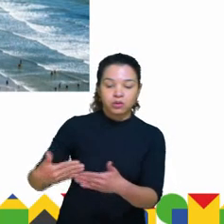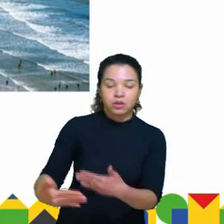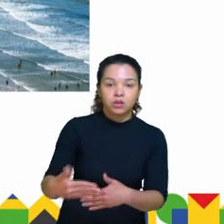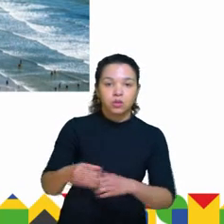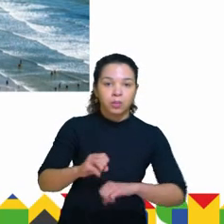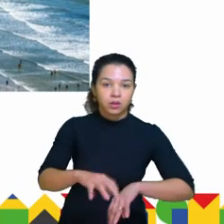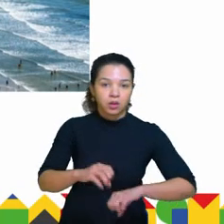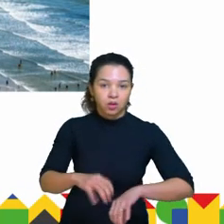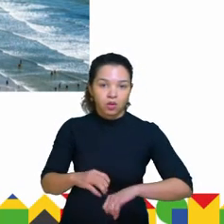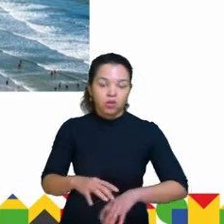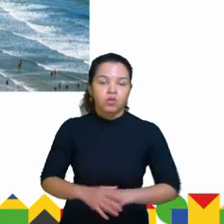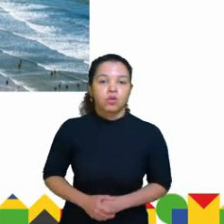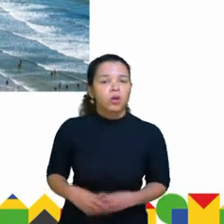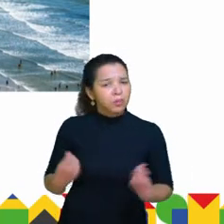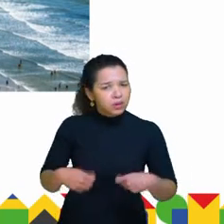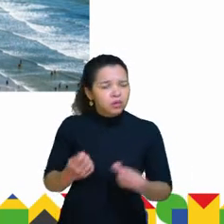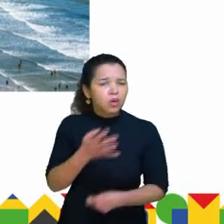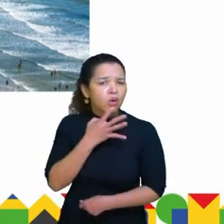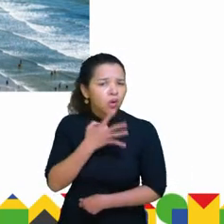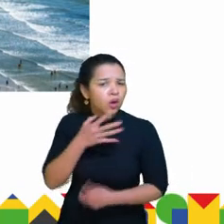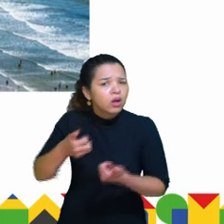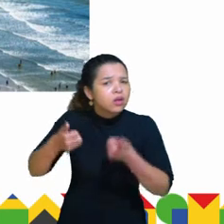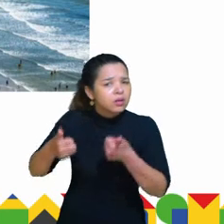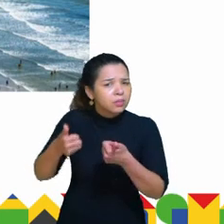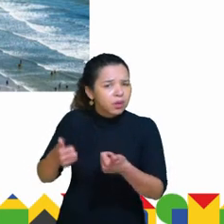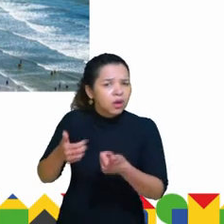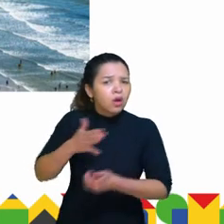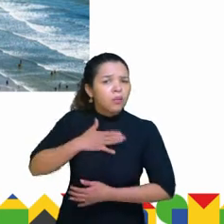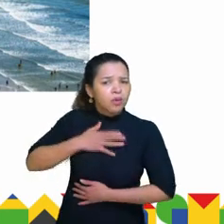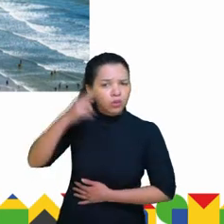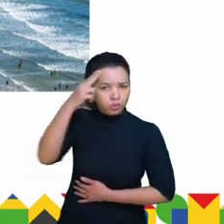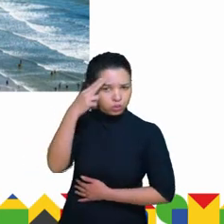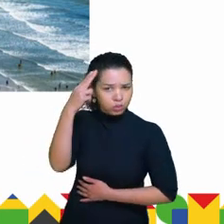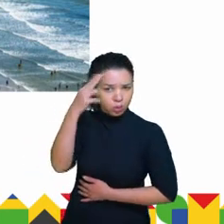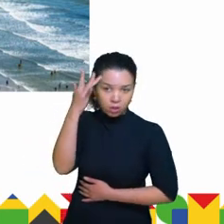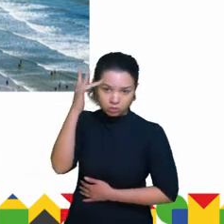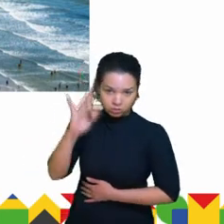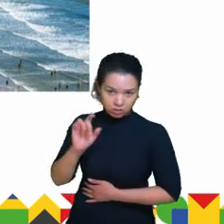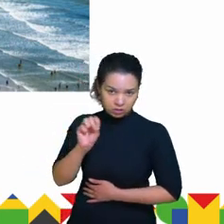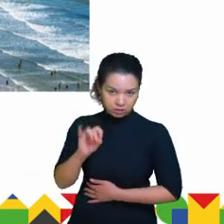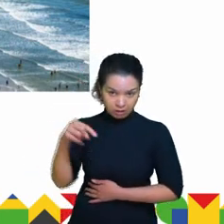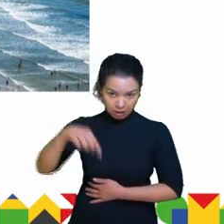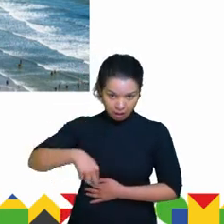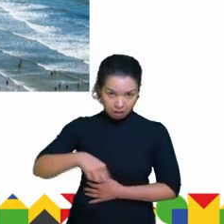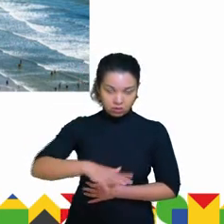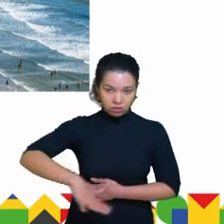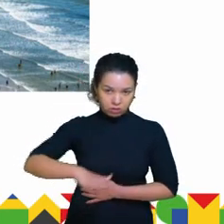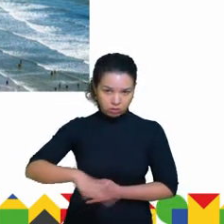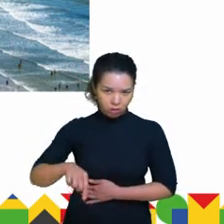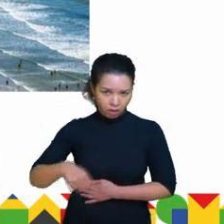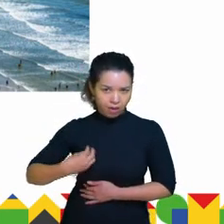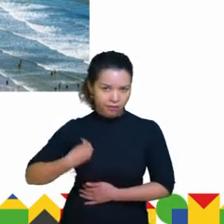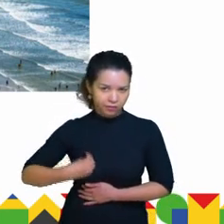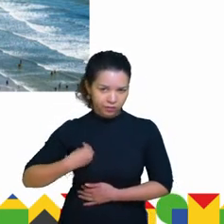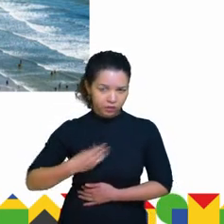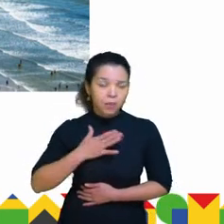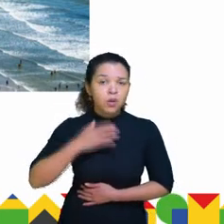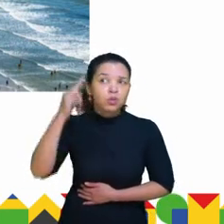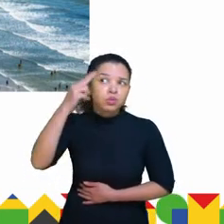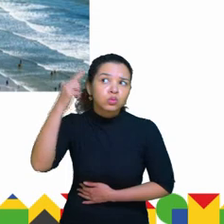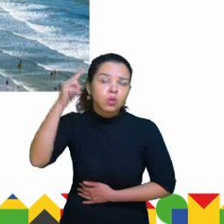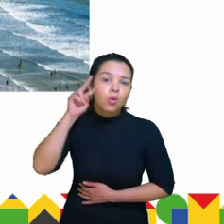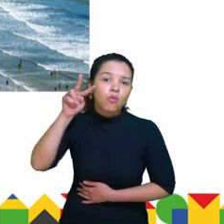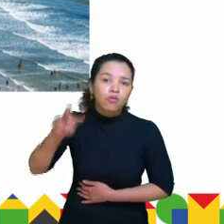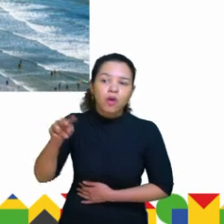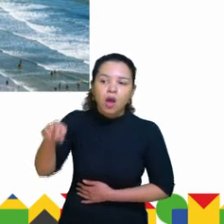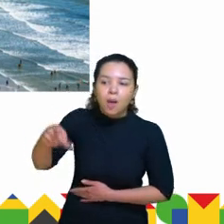eu tenho que conhecer bem o meu sonho não sei se é para essa geração e para essa vida o meu sonho é que a gente Olhe aquele professor